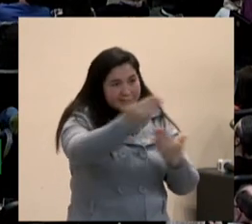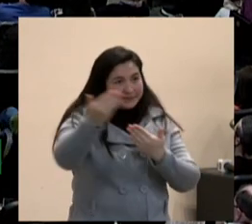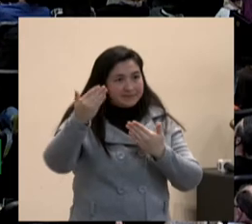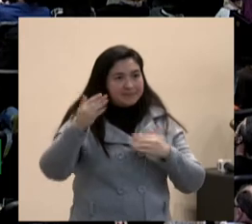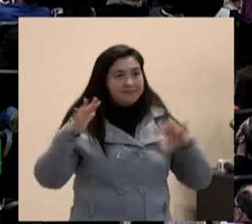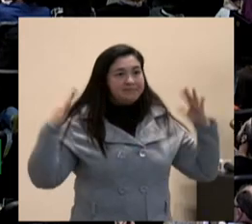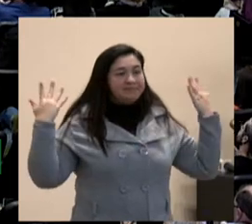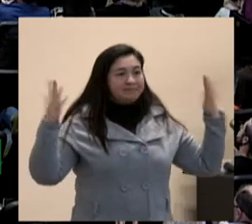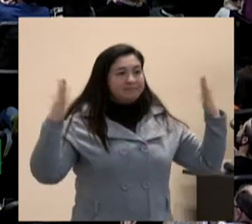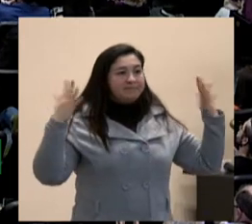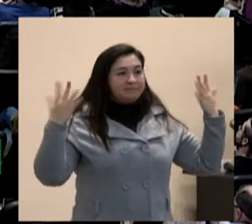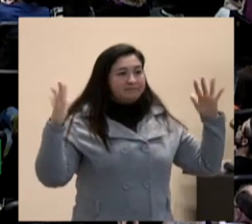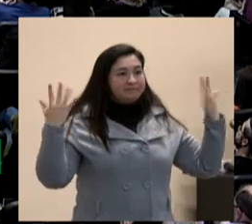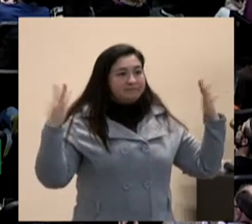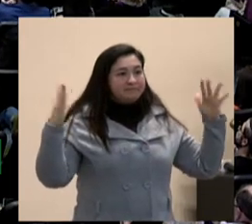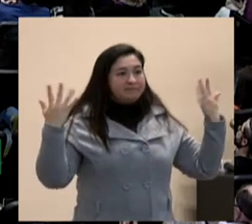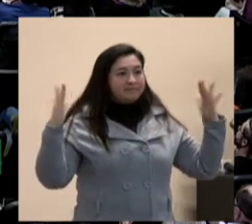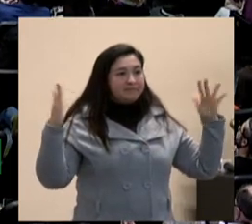diálogo.